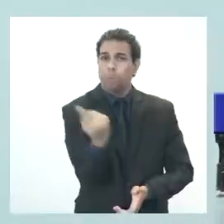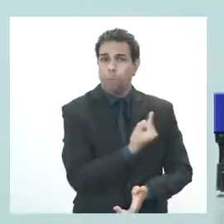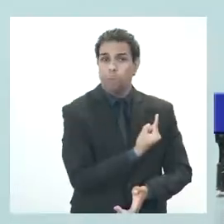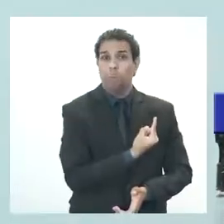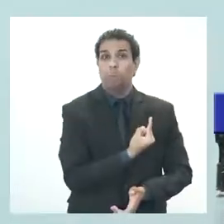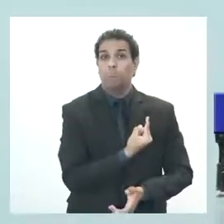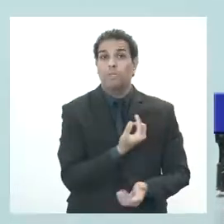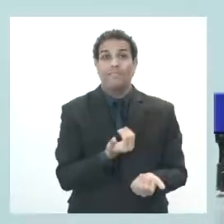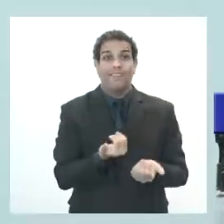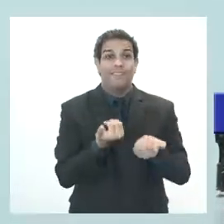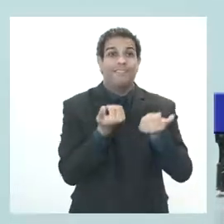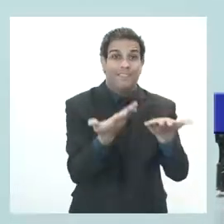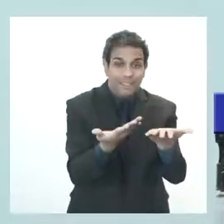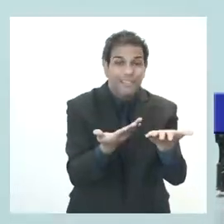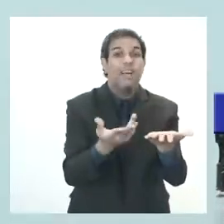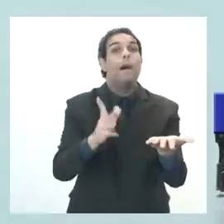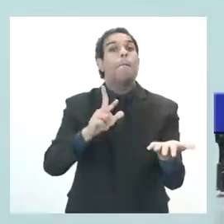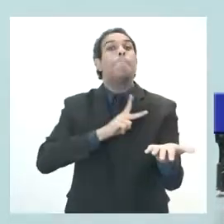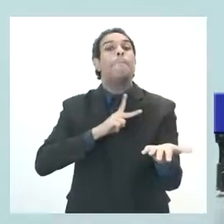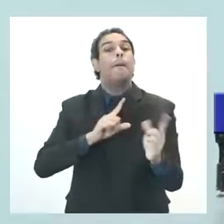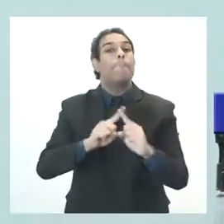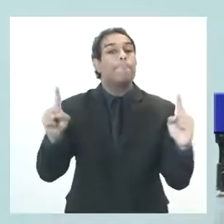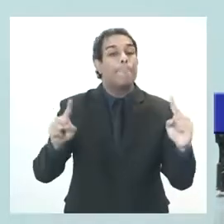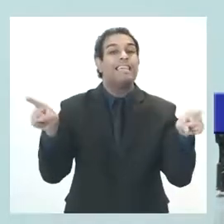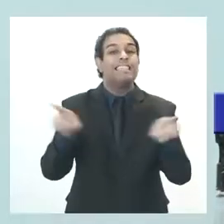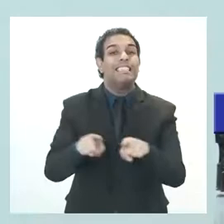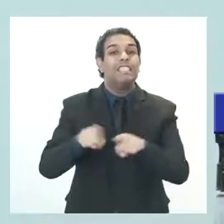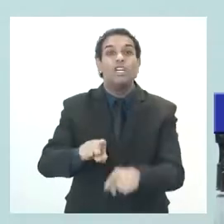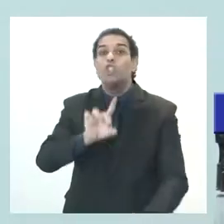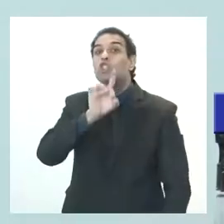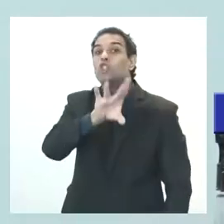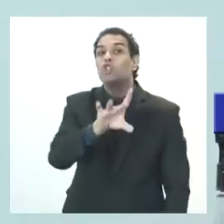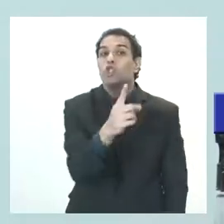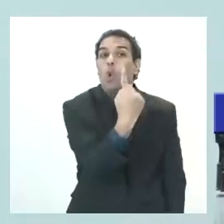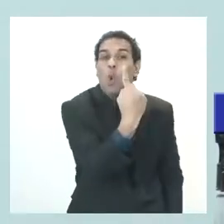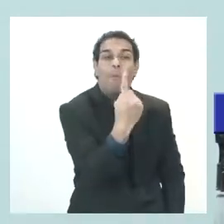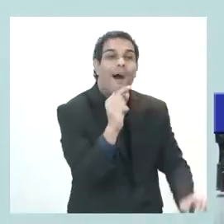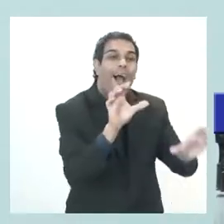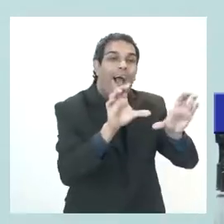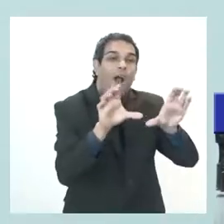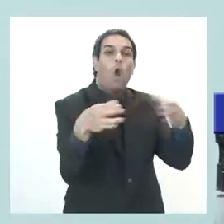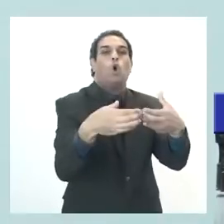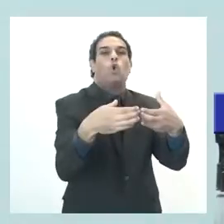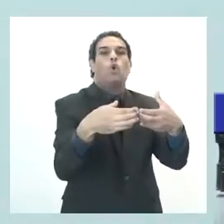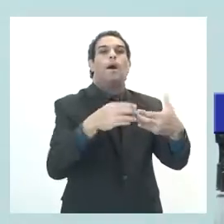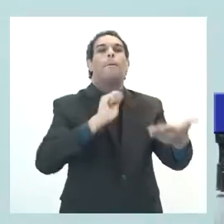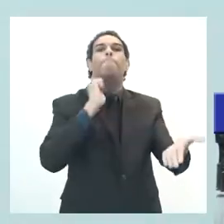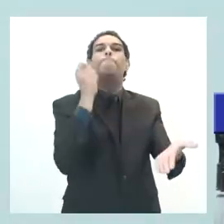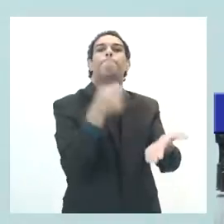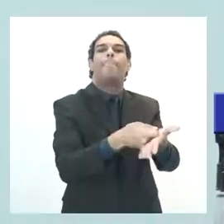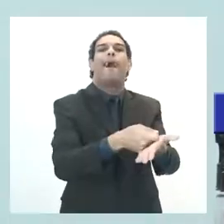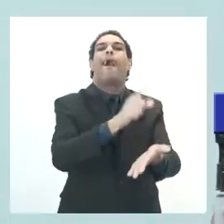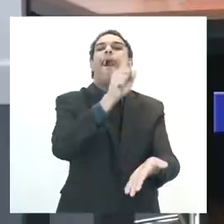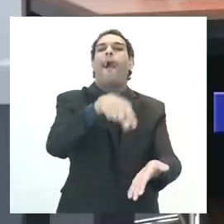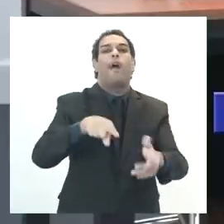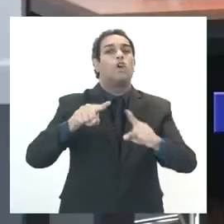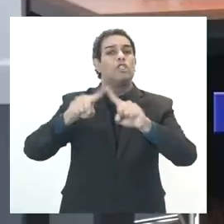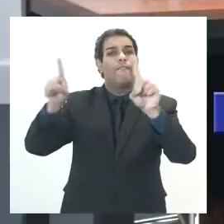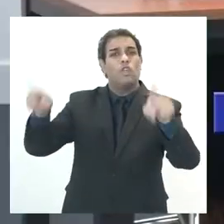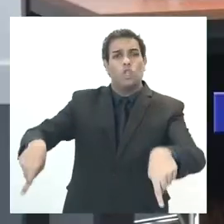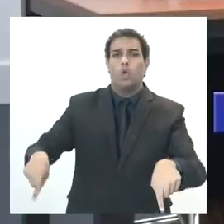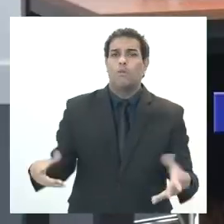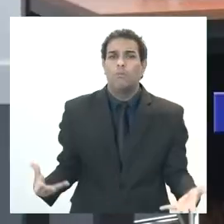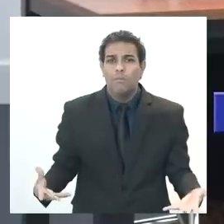querendo dar presente a iniciativa privada mas está querendo que só uma classe pague a conta que você isopor